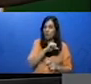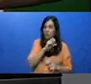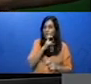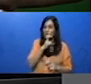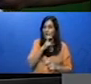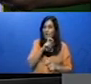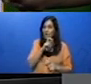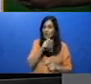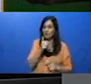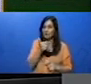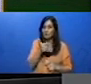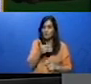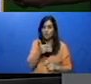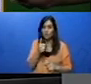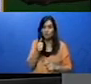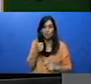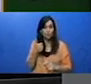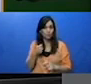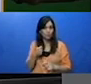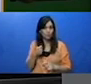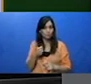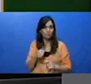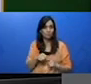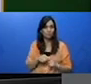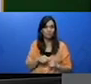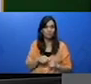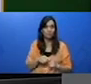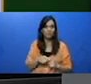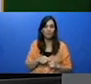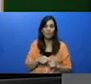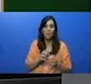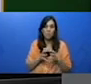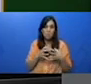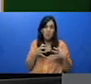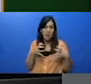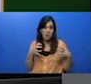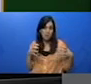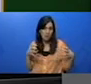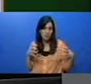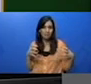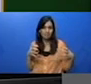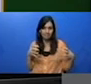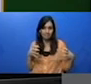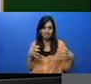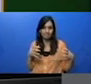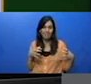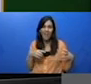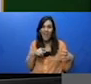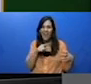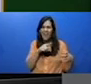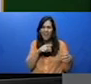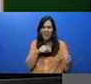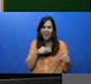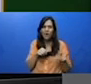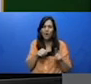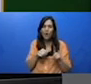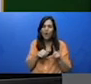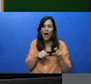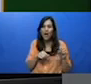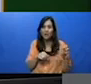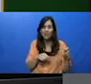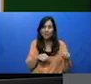9.521. Lembra que eu falei o maior algarismo sempre na maior ordem. Aqui não é centena, aqui é na unidade de